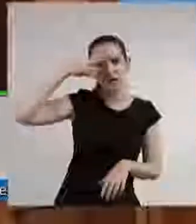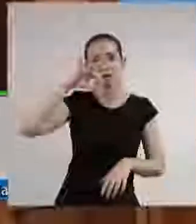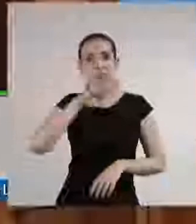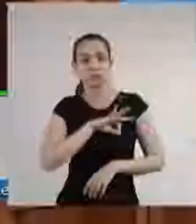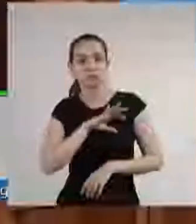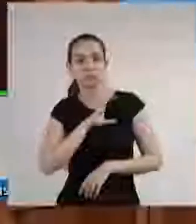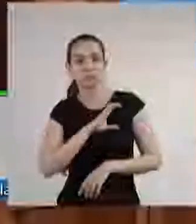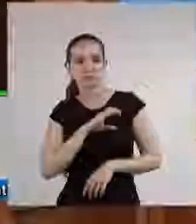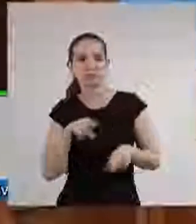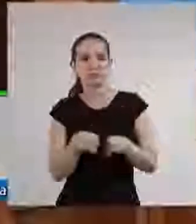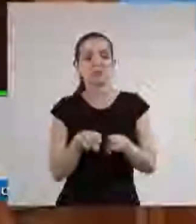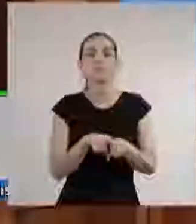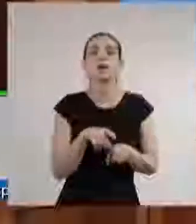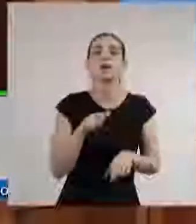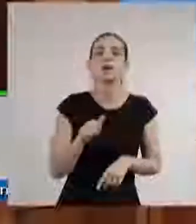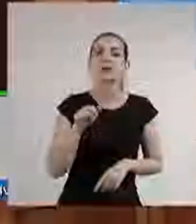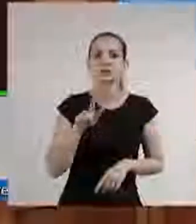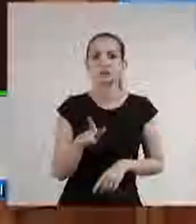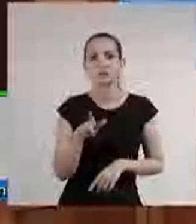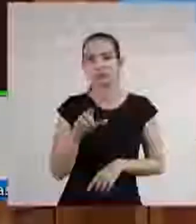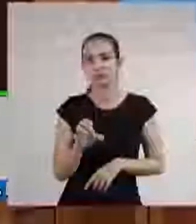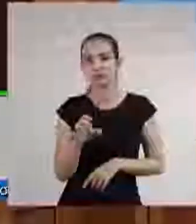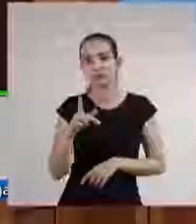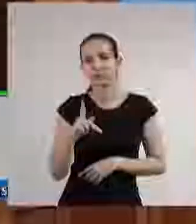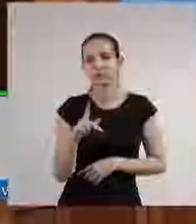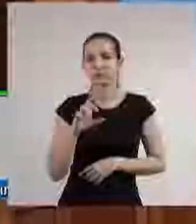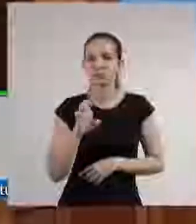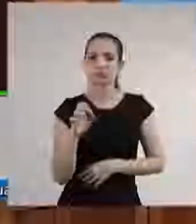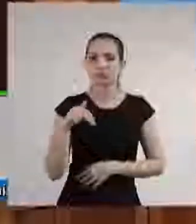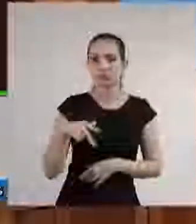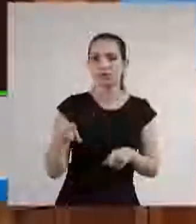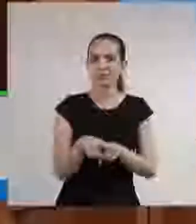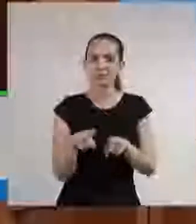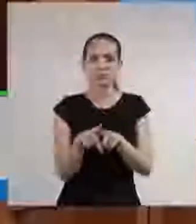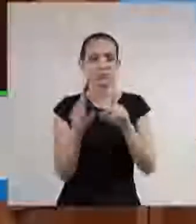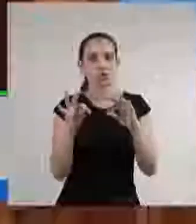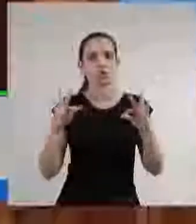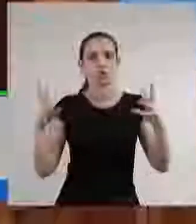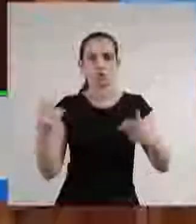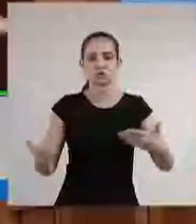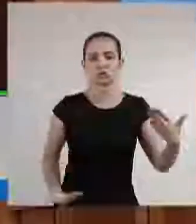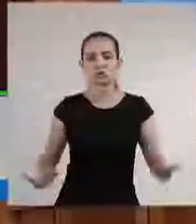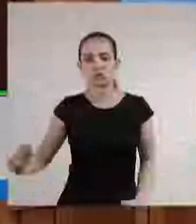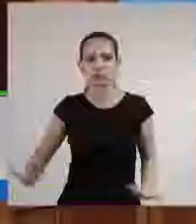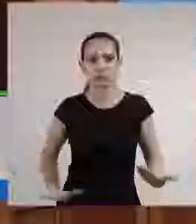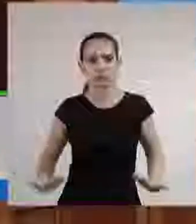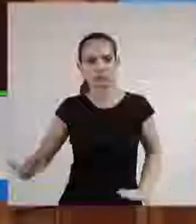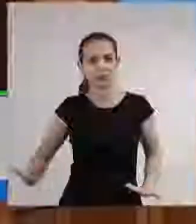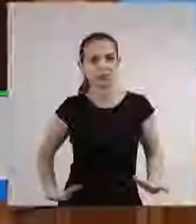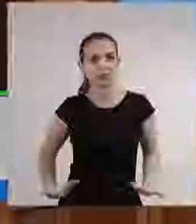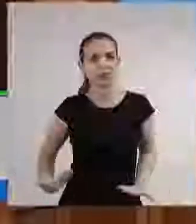Civil, a AGPEM e também a todos os seus servidores que compõem